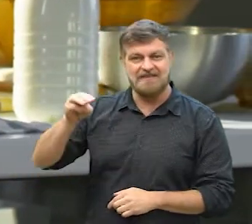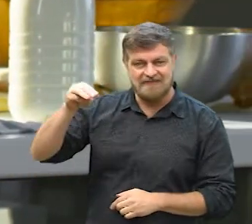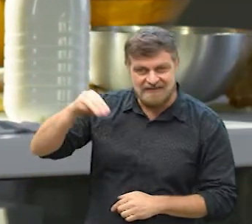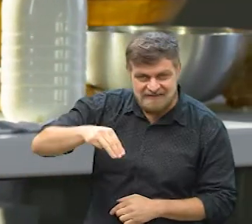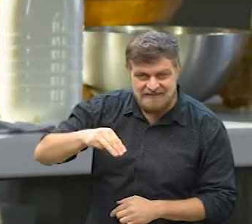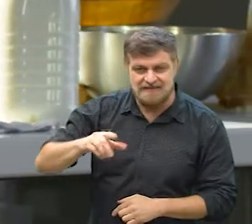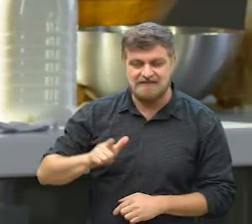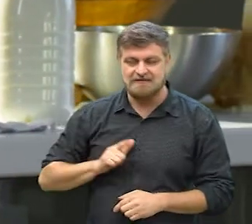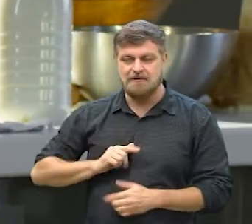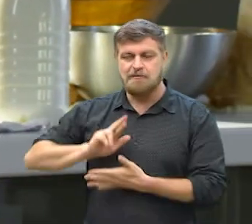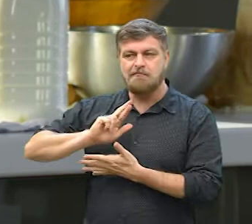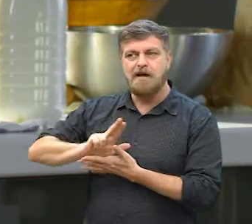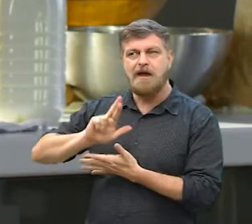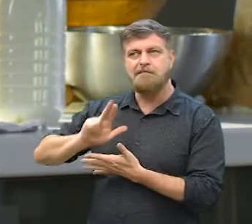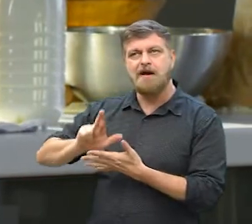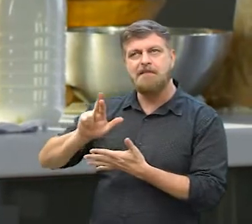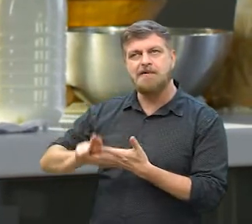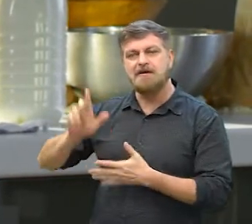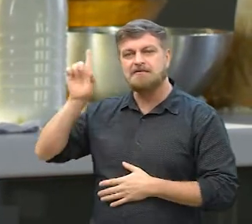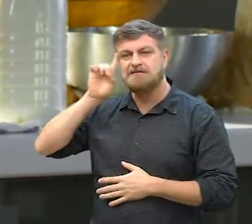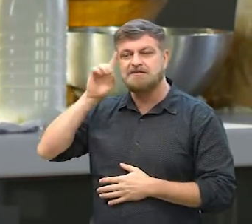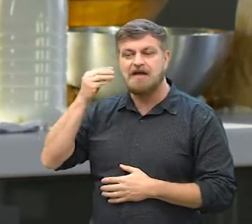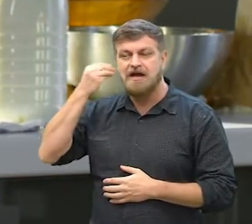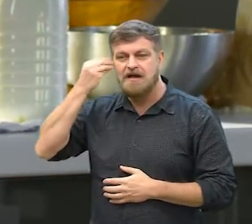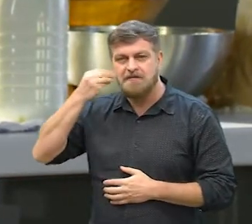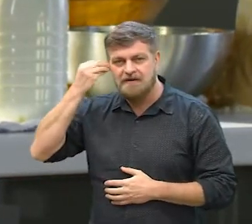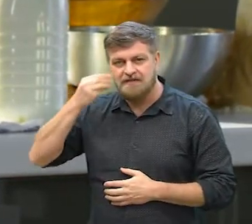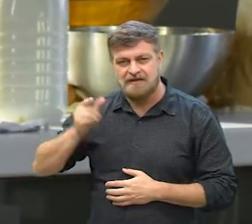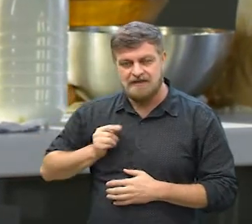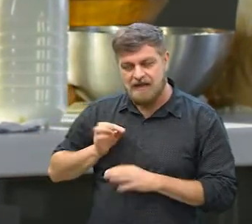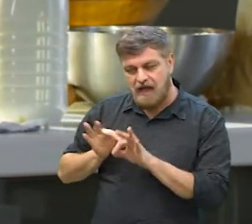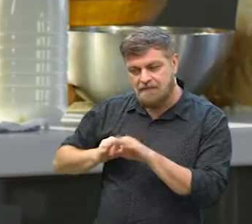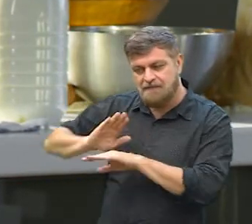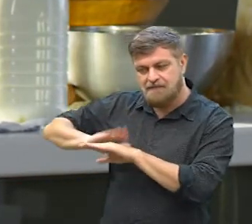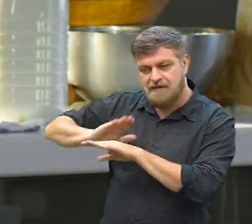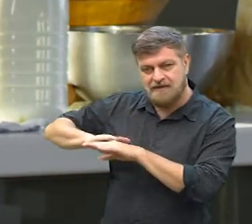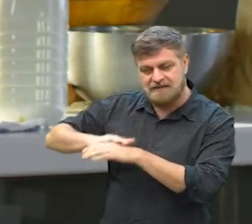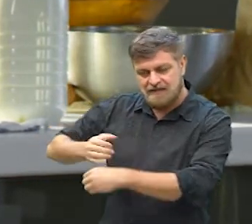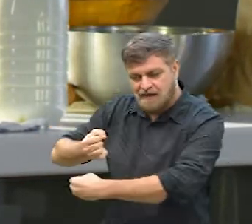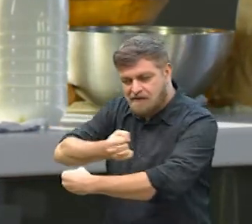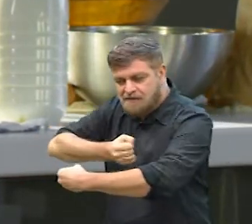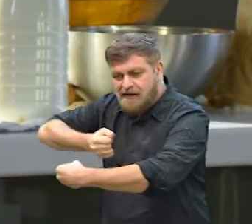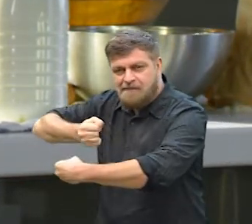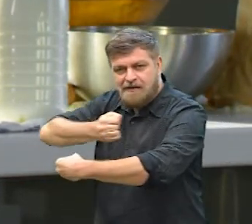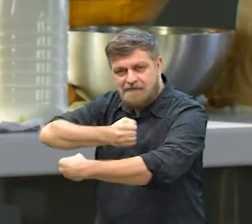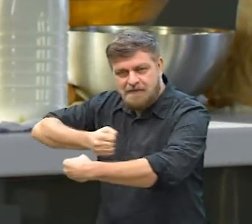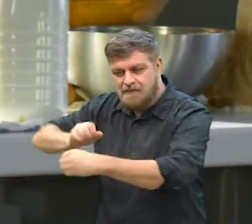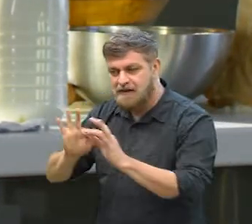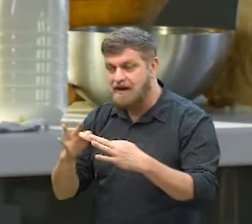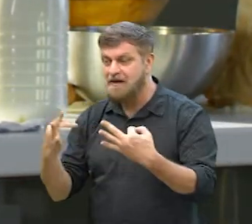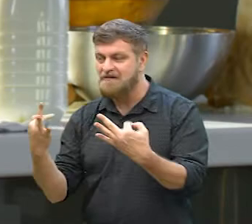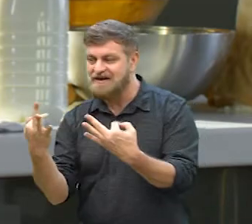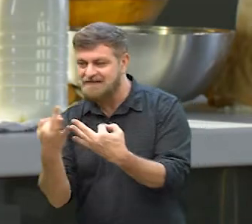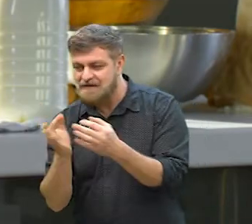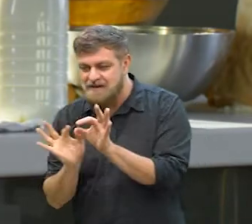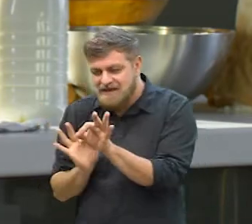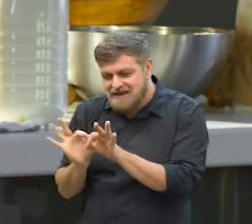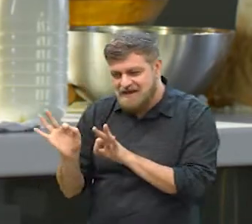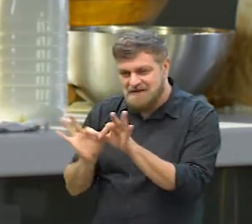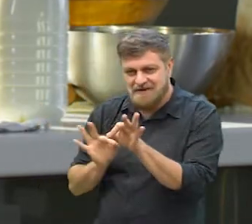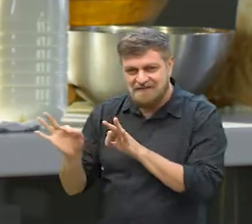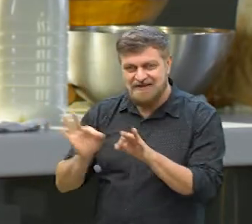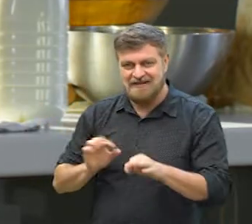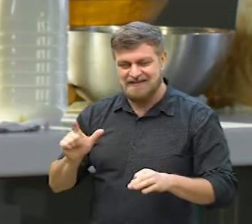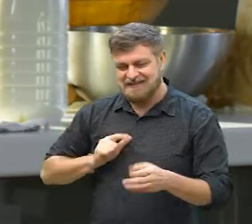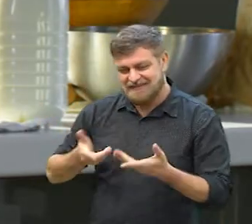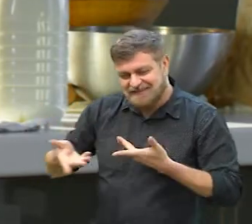consigo algumas demandas diferenciadas do dia a dia. Então, trazendo alimentos que são produzidos por elas próprias, até para a família, e tendo mais